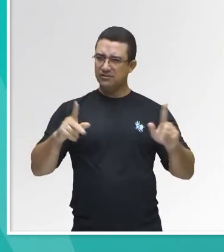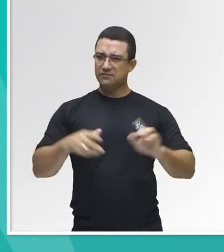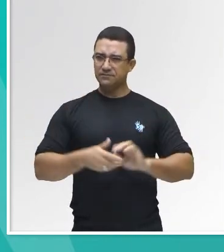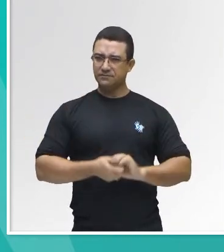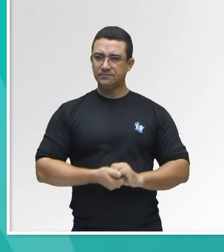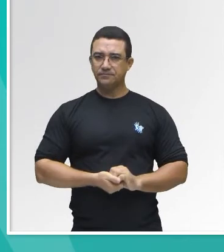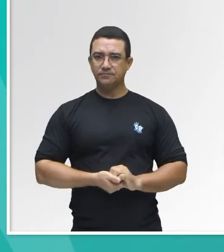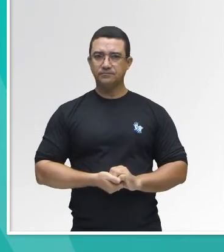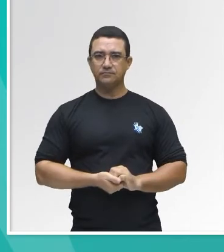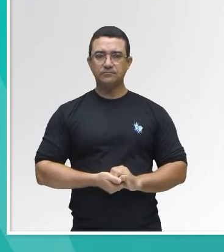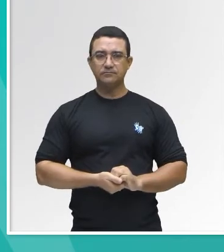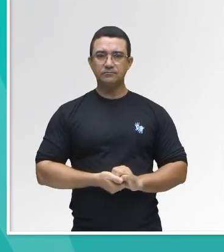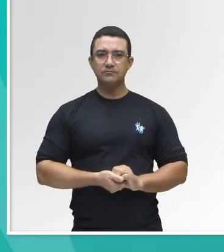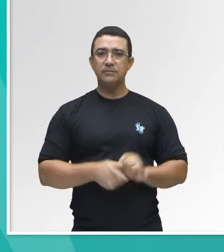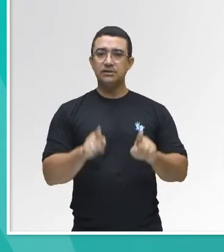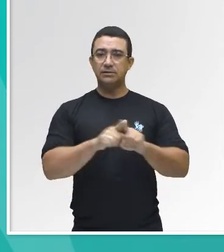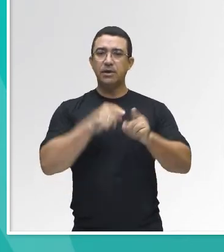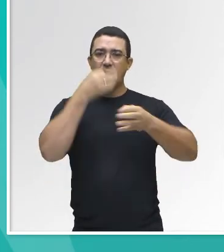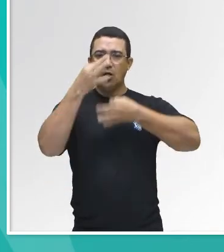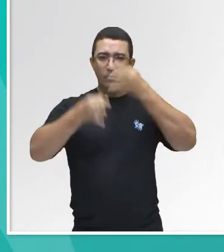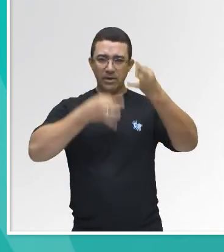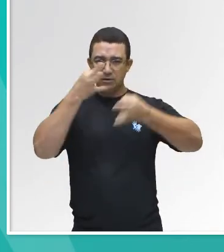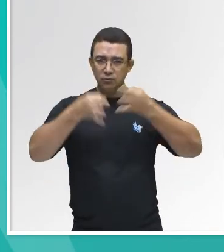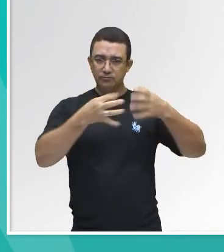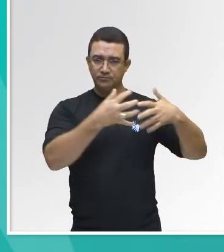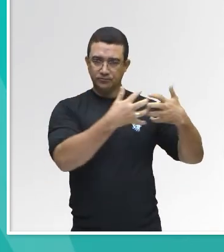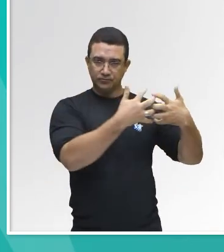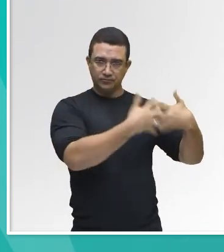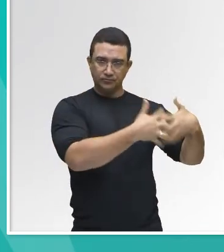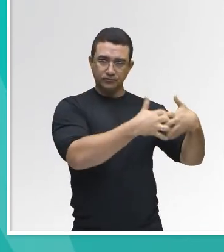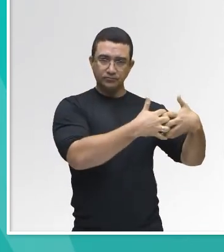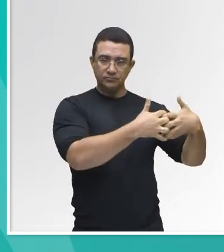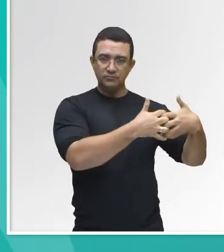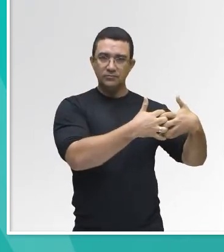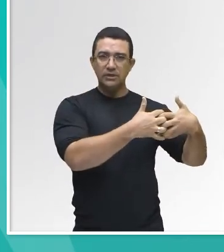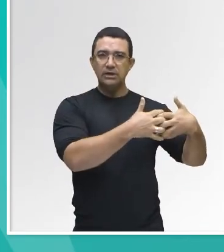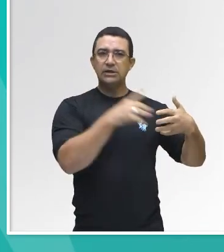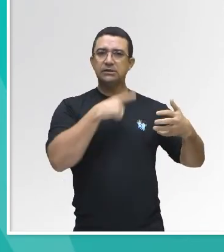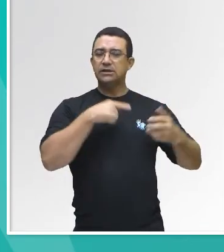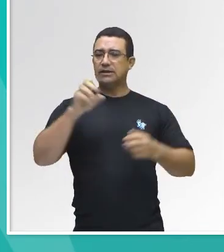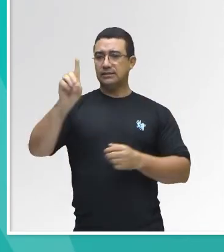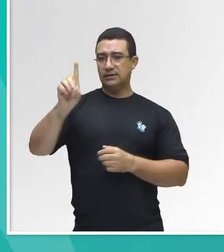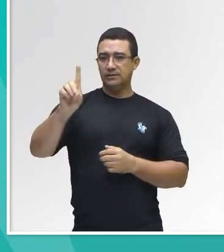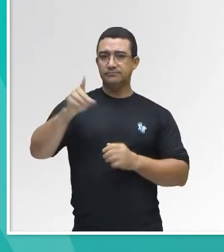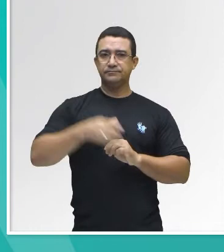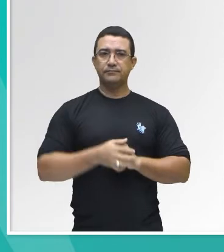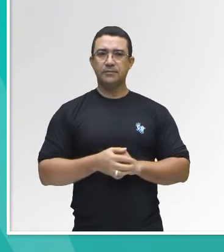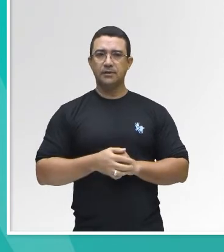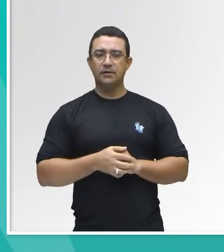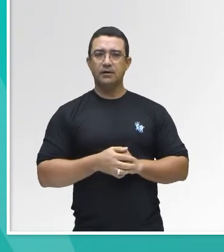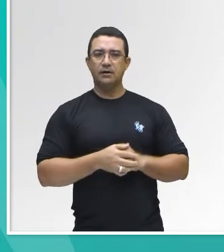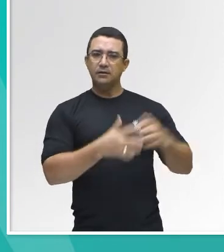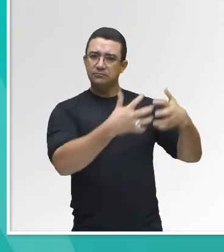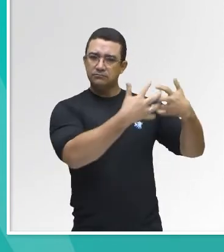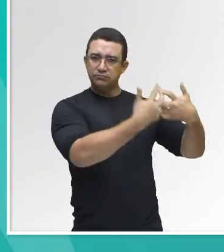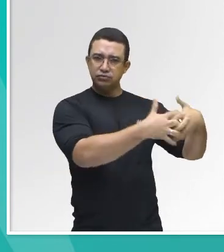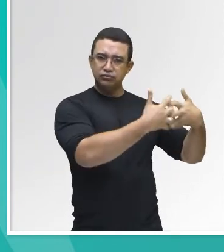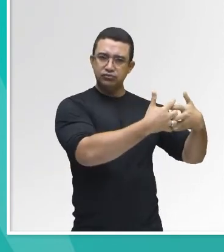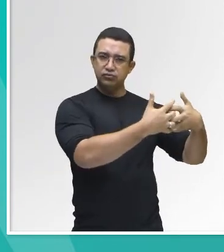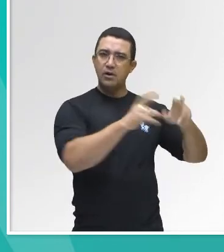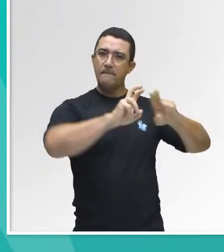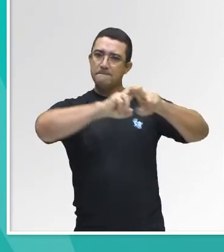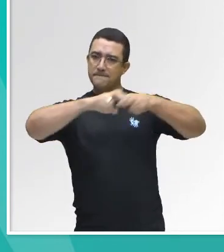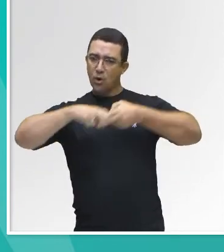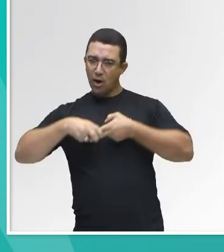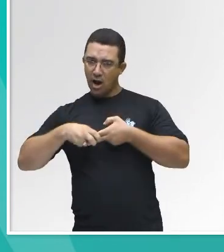também, dentro ainda do argumentos lógicos e racionais, temos aqui racionamento por causa